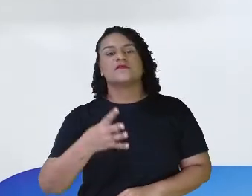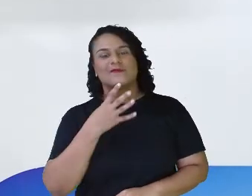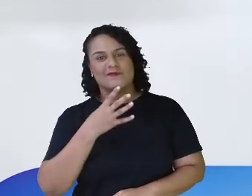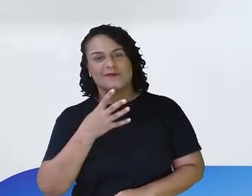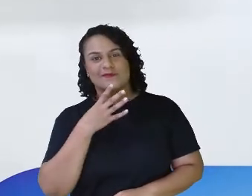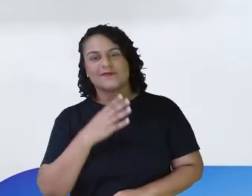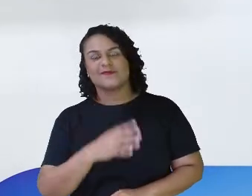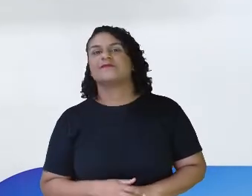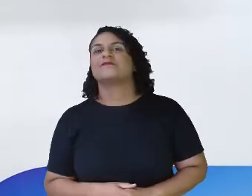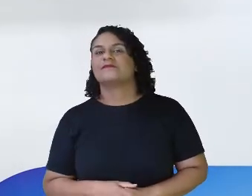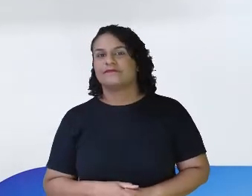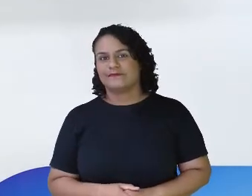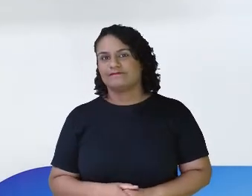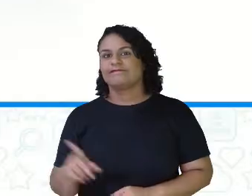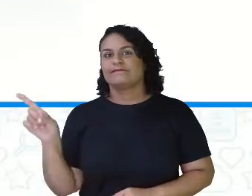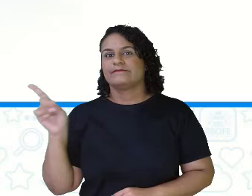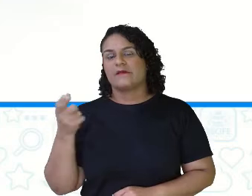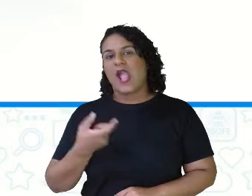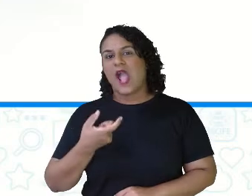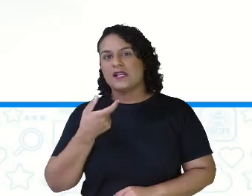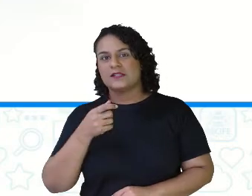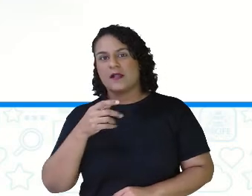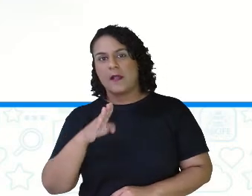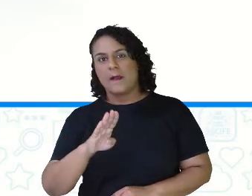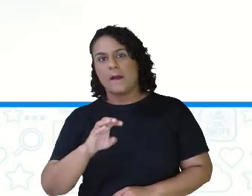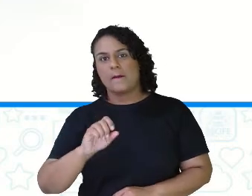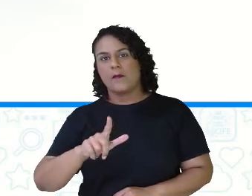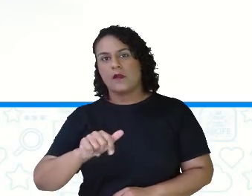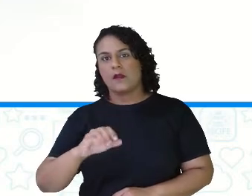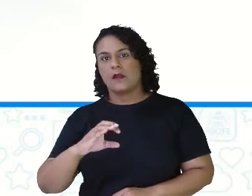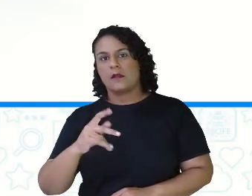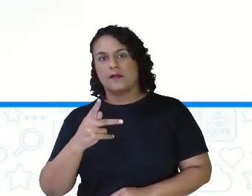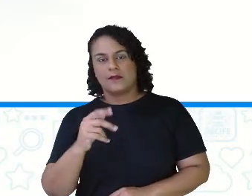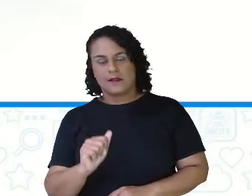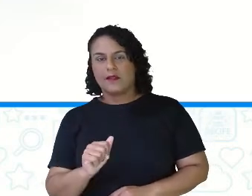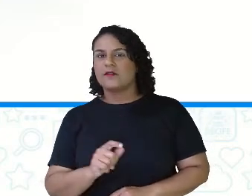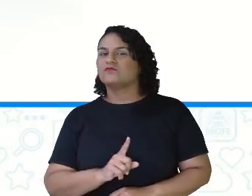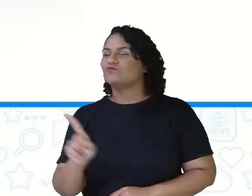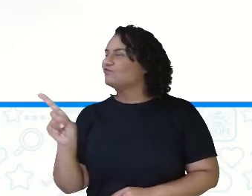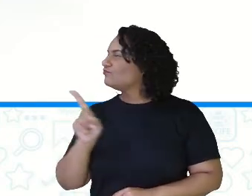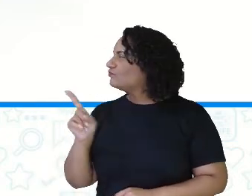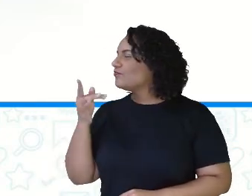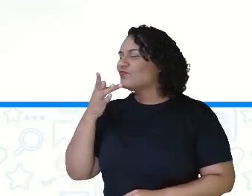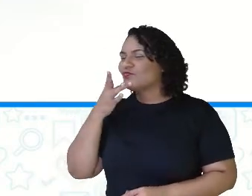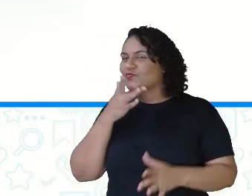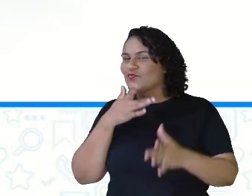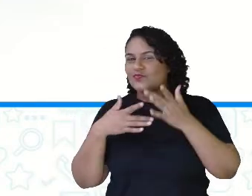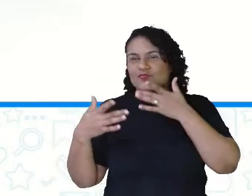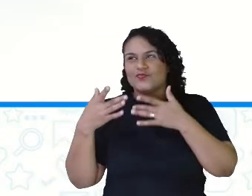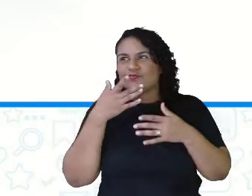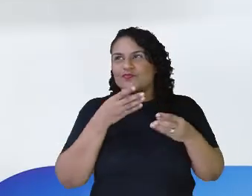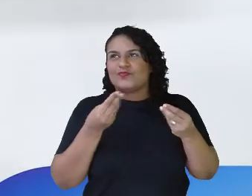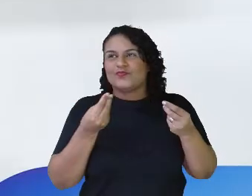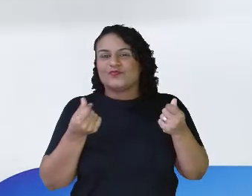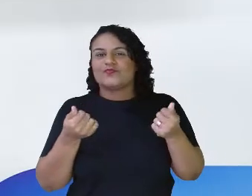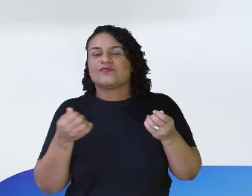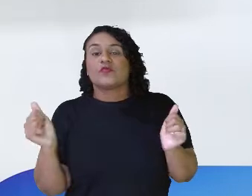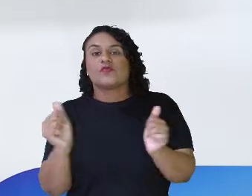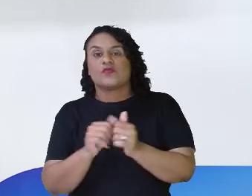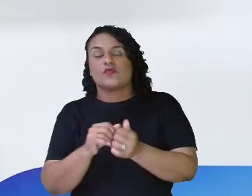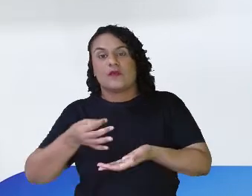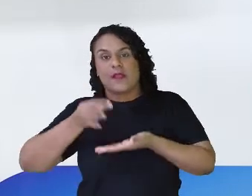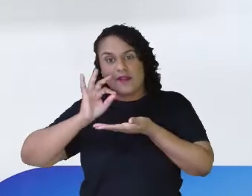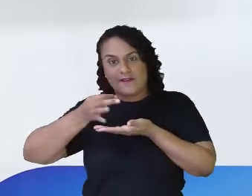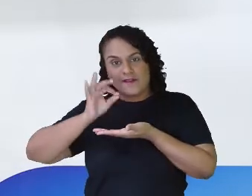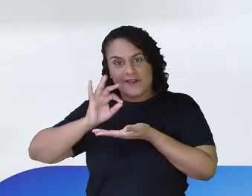gostam também, ó, aquela bolachinha, aquela creme cracker que você gosta de tomar com café. Será que você está comendo ela